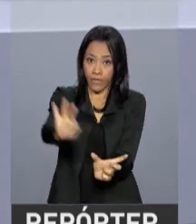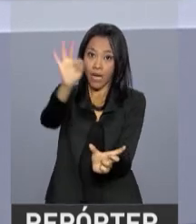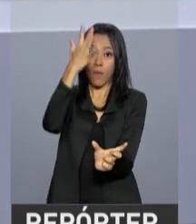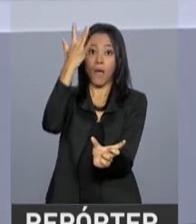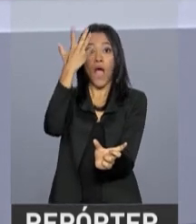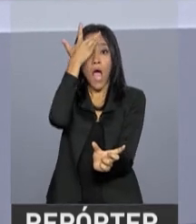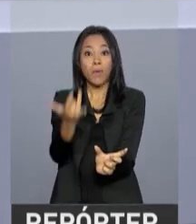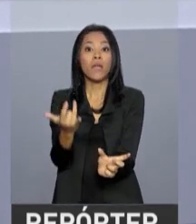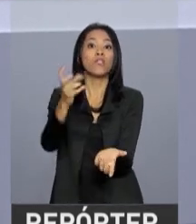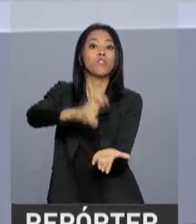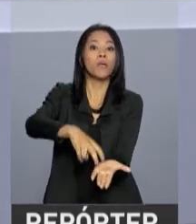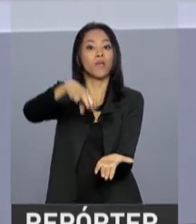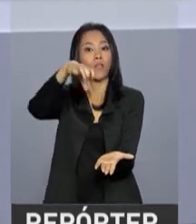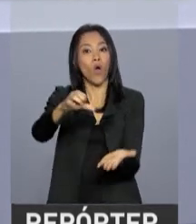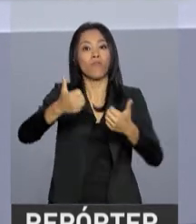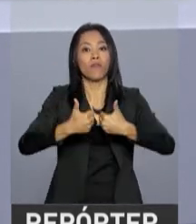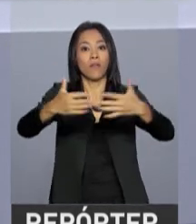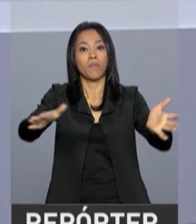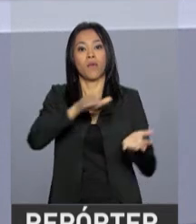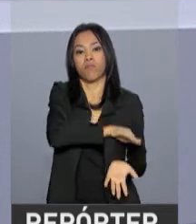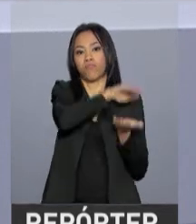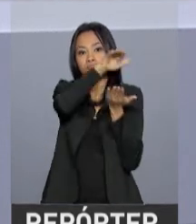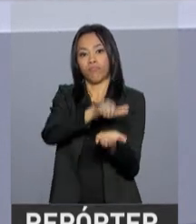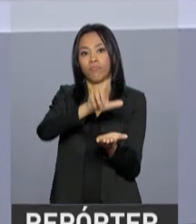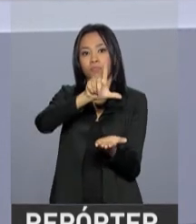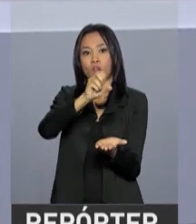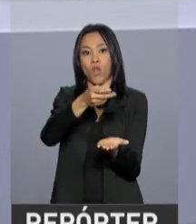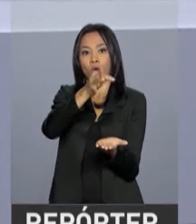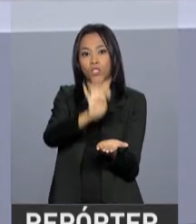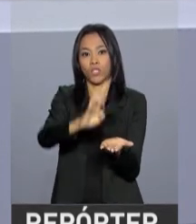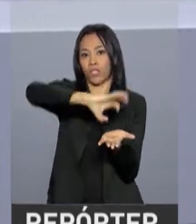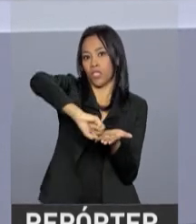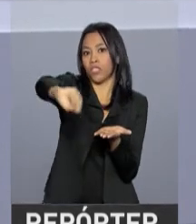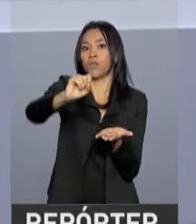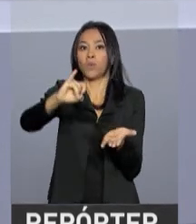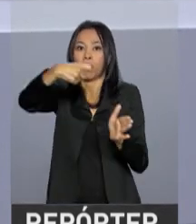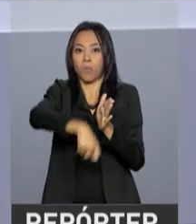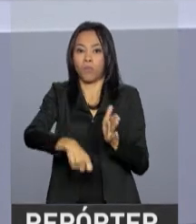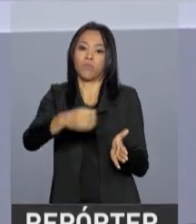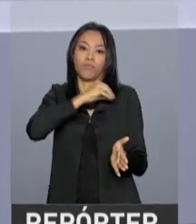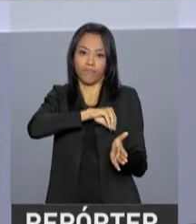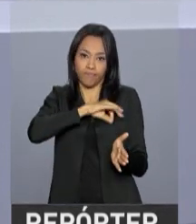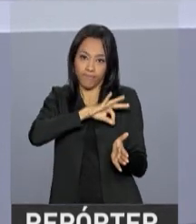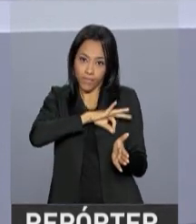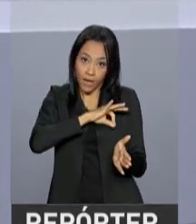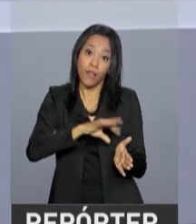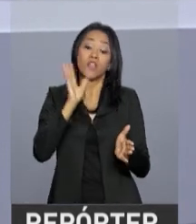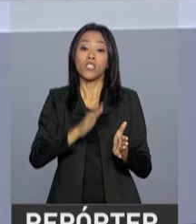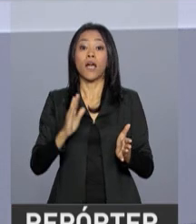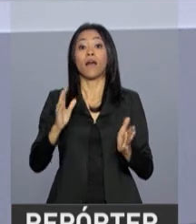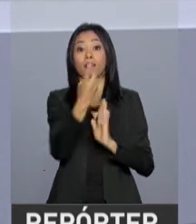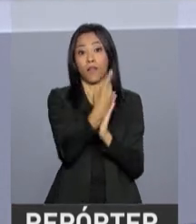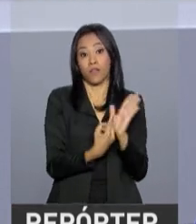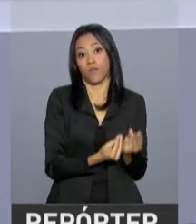a consulta de mais um lote residual de restituições do imposto de renda desta vez foram incluídas declarações de 2008 a